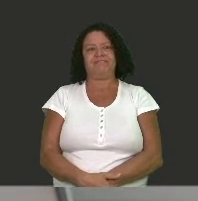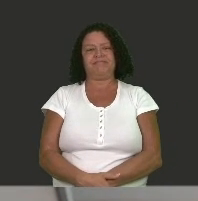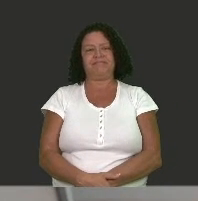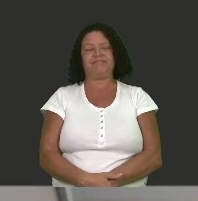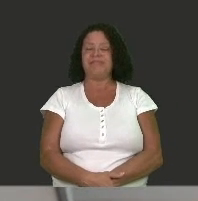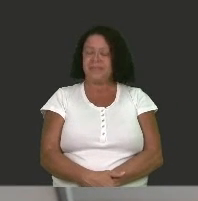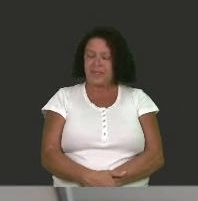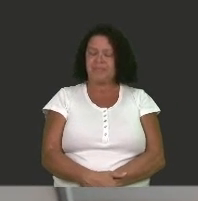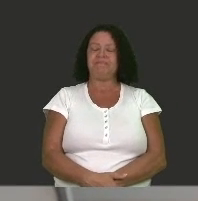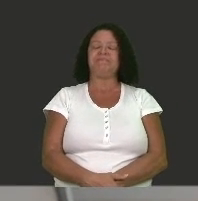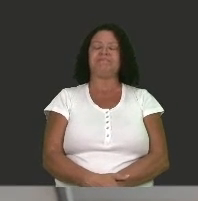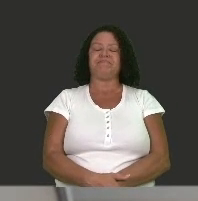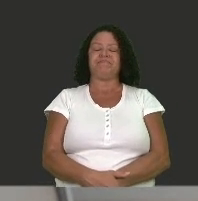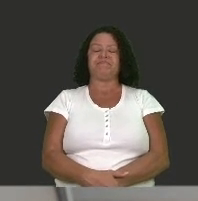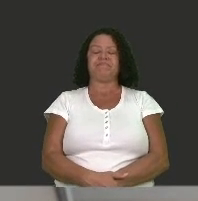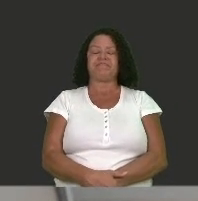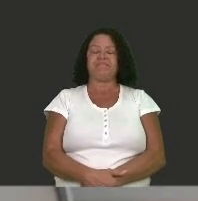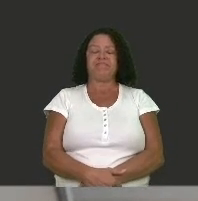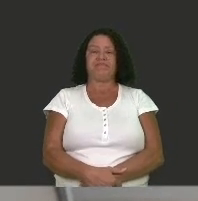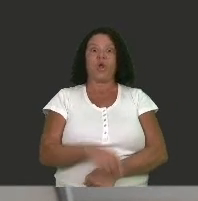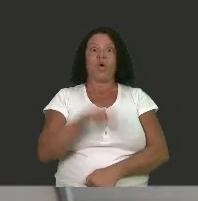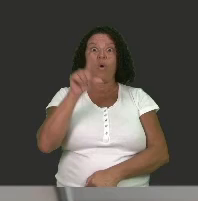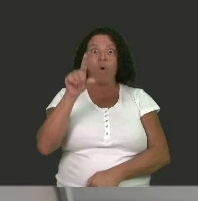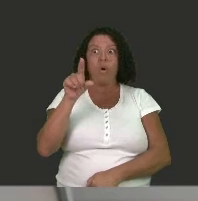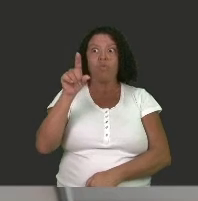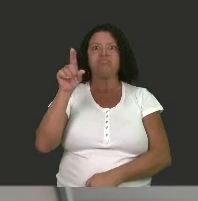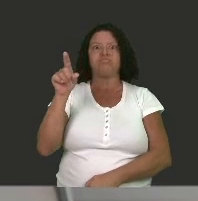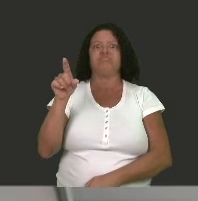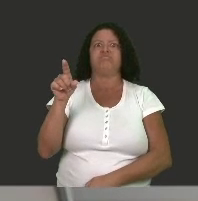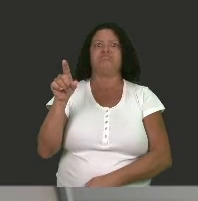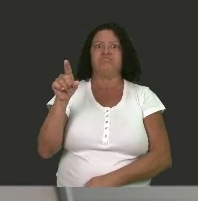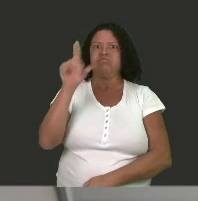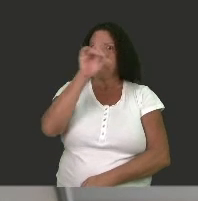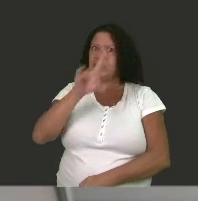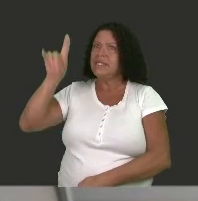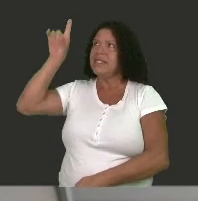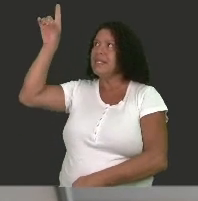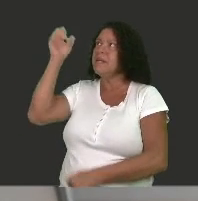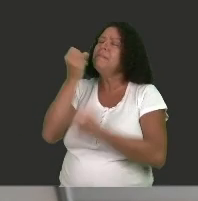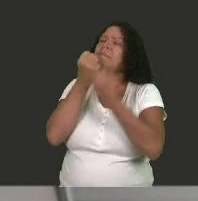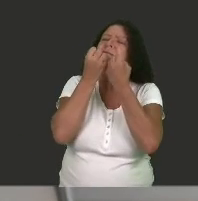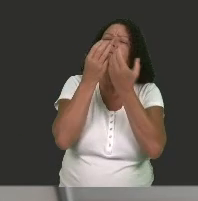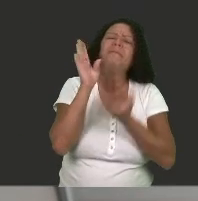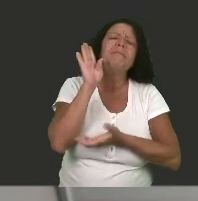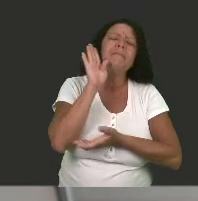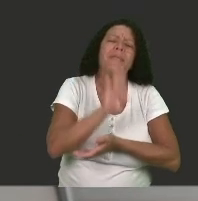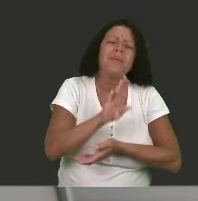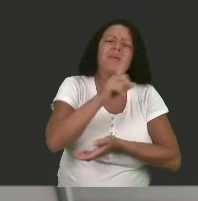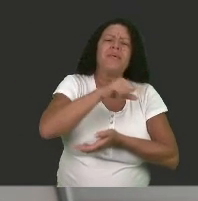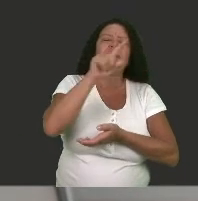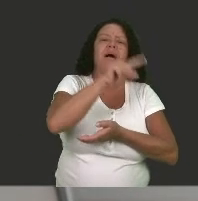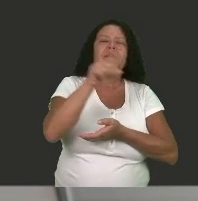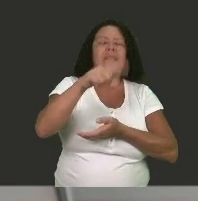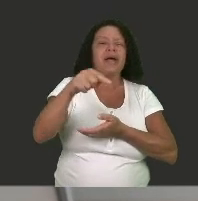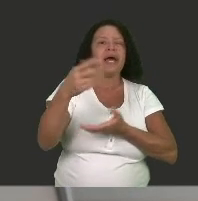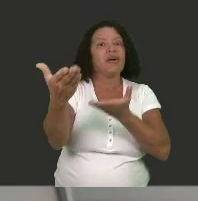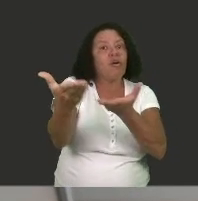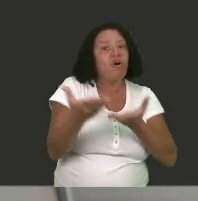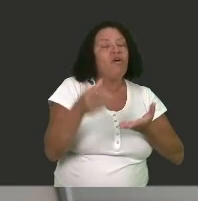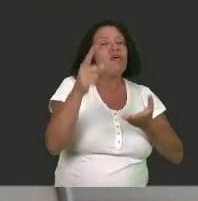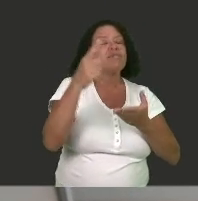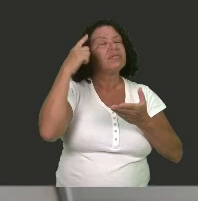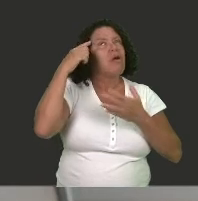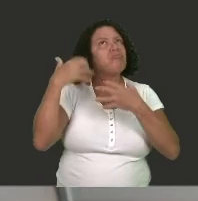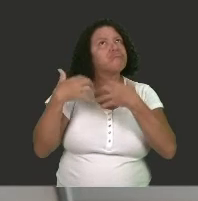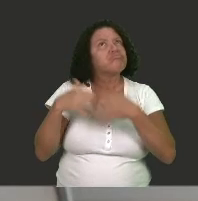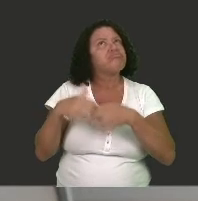Muito bem. O Senhor de bondade e sabedoria a todos convoca à reflexão pela